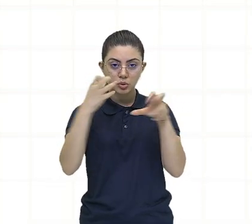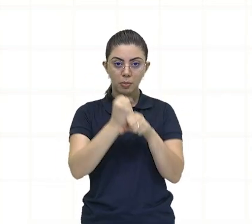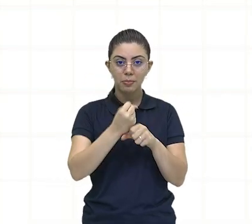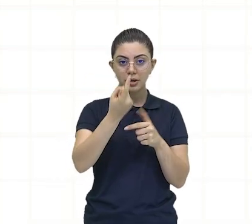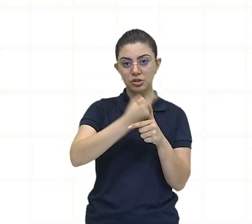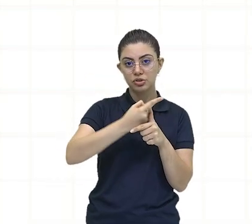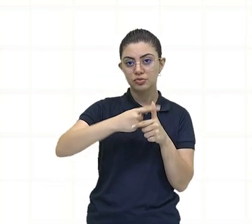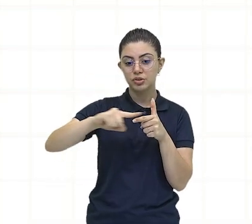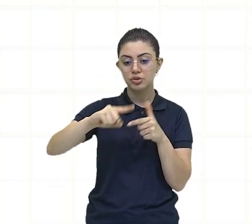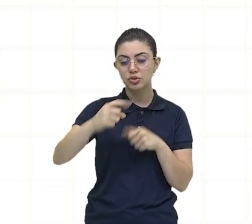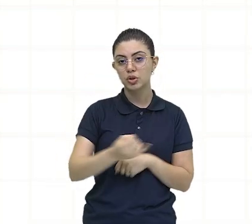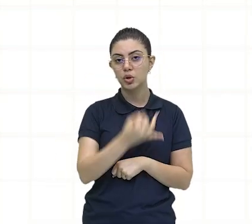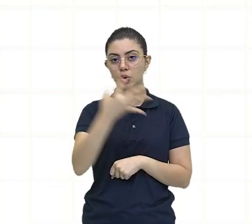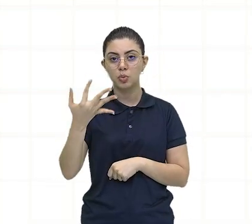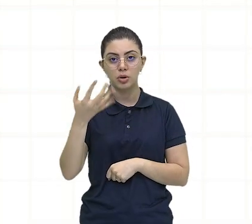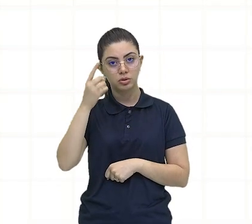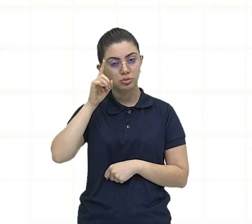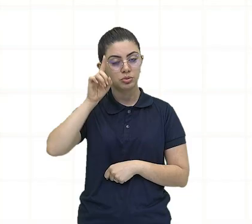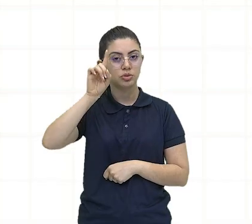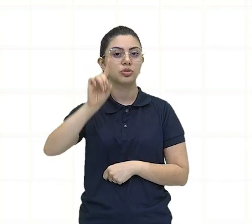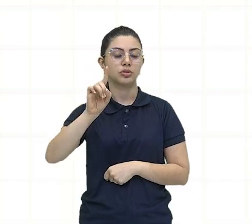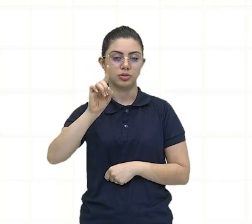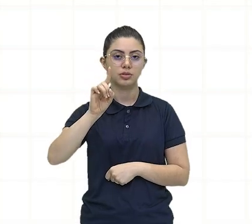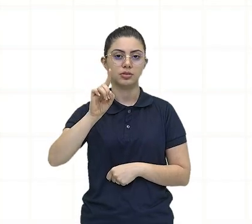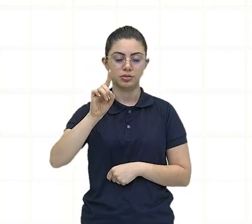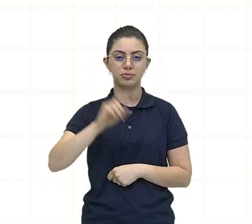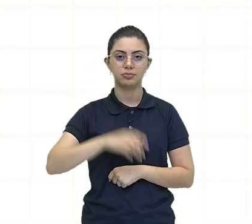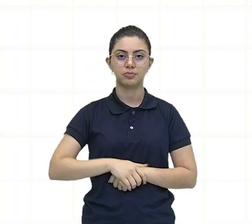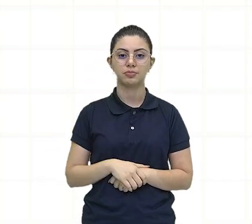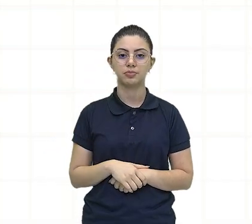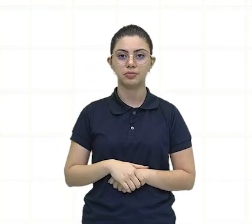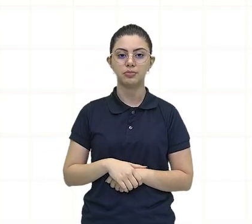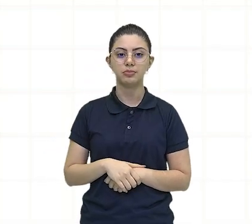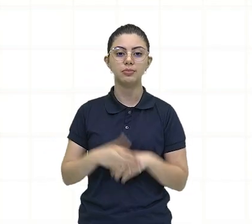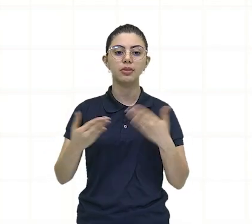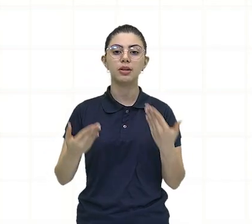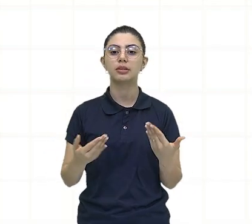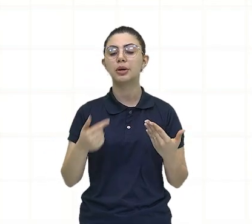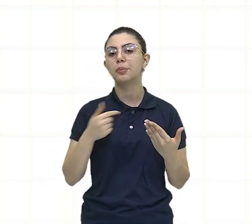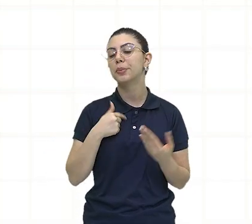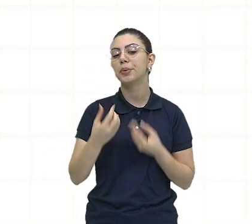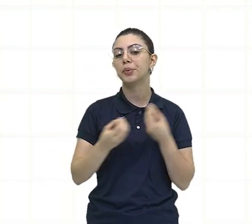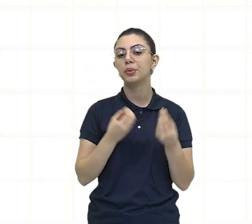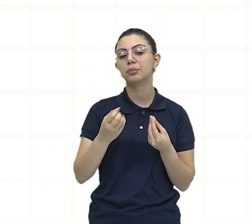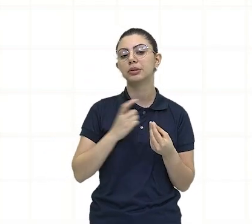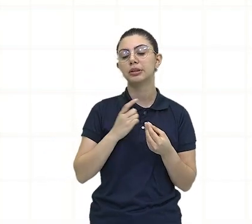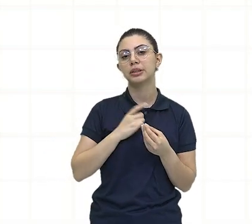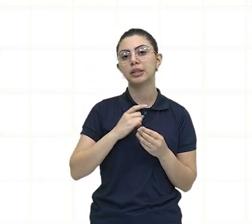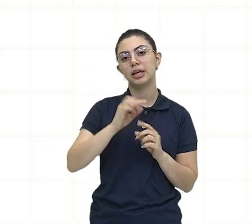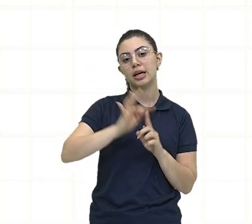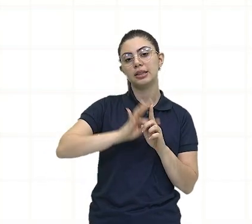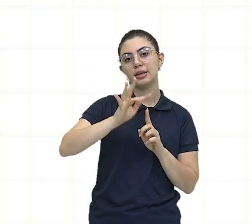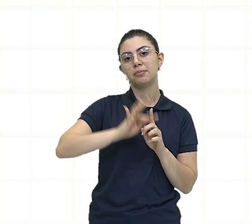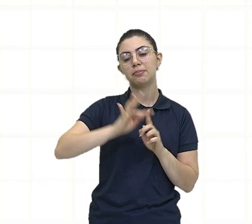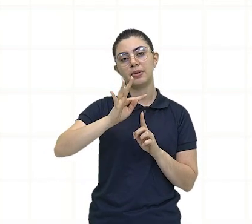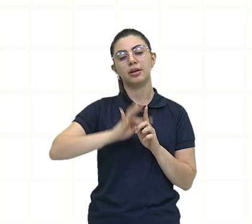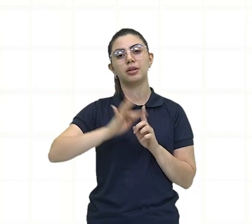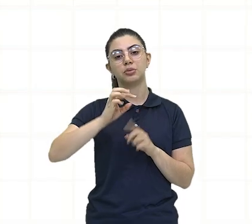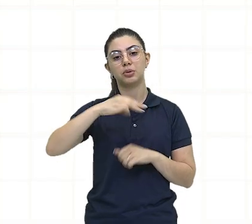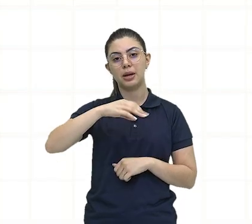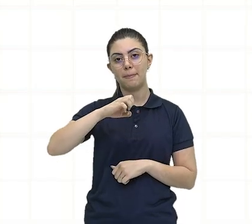quantidade de dias que eu medi a temperatura. Isso vai me dar a temperatura média